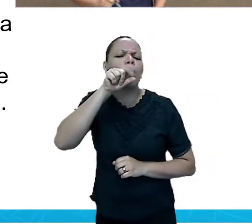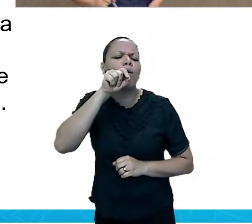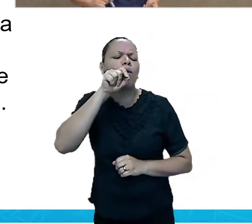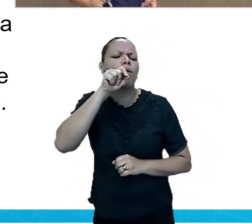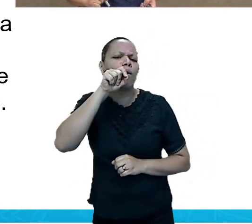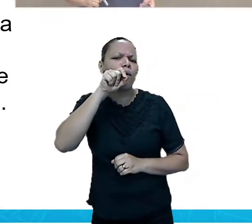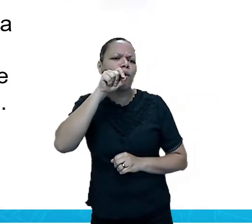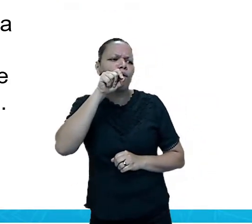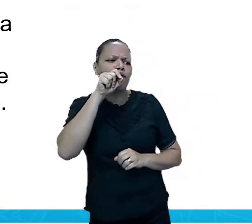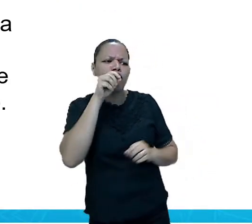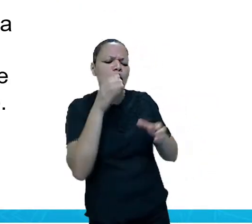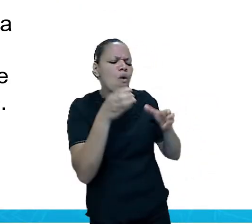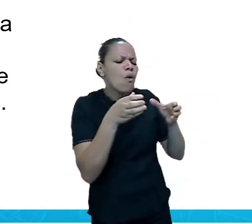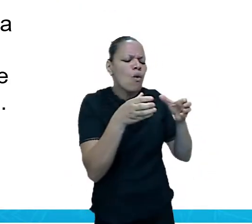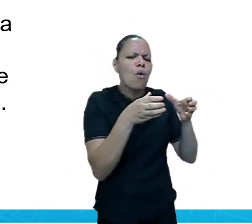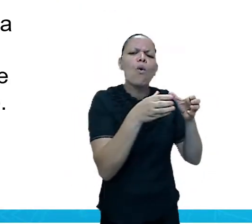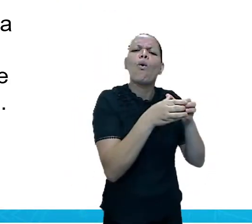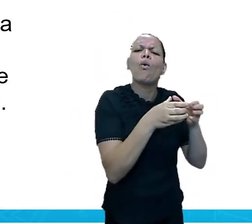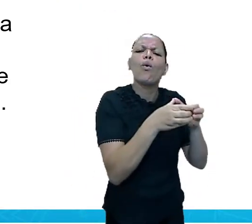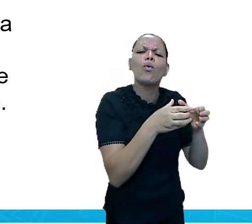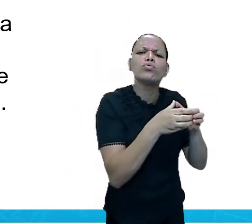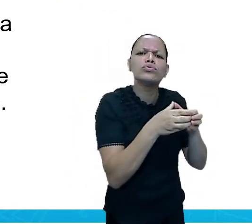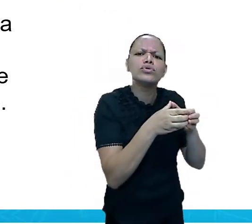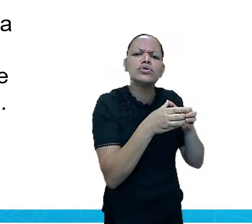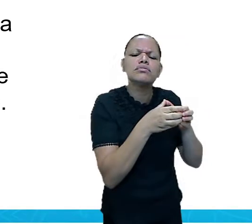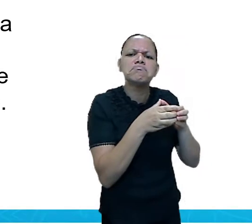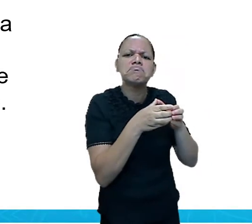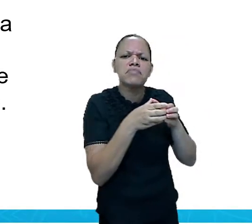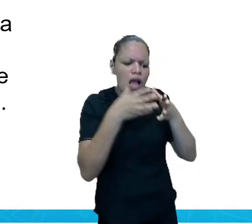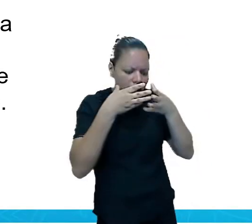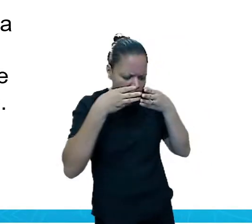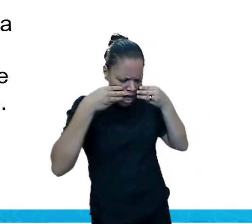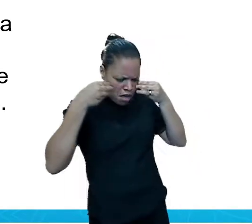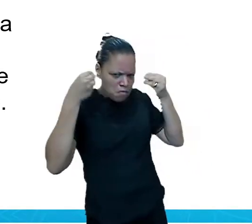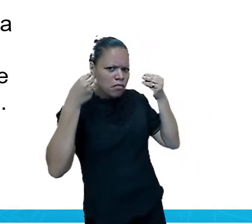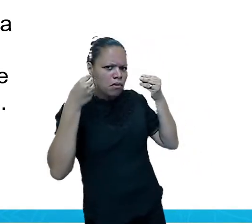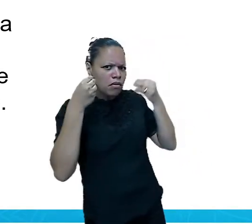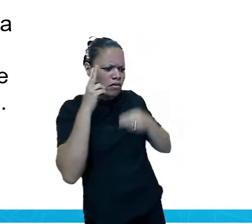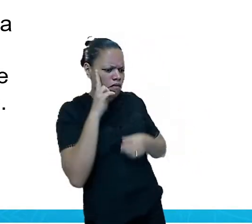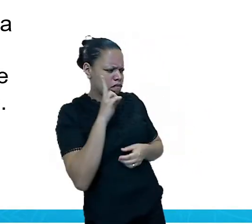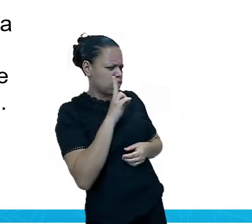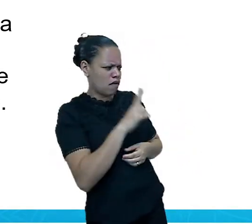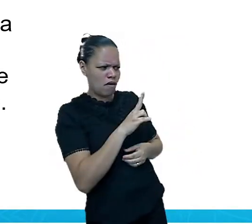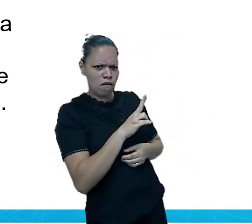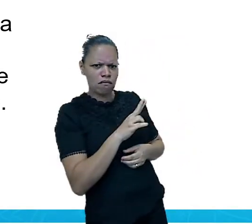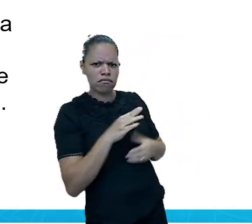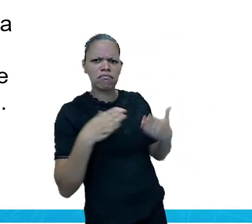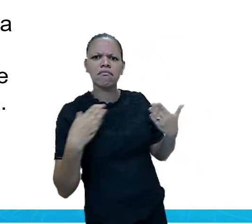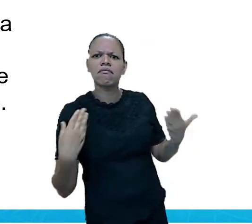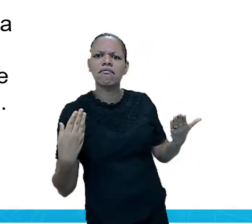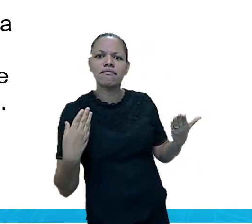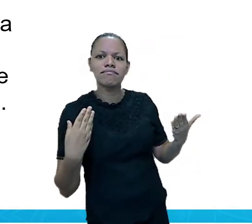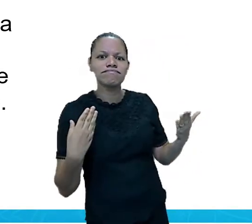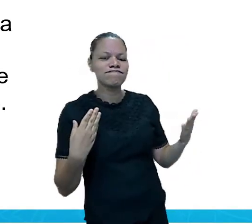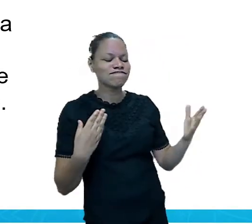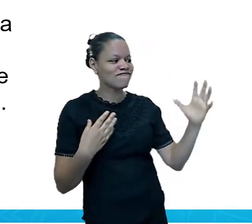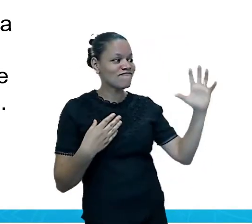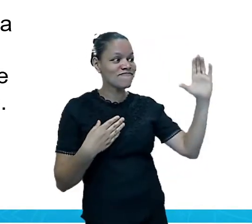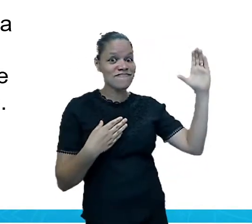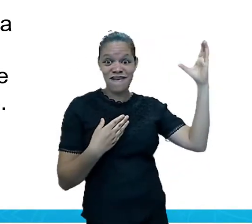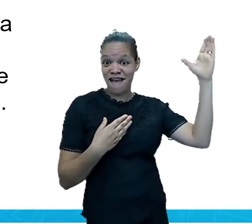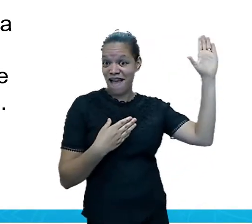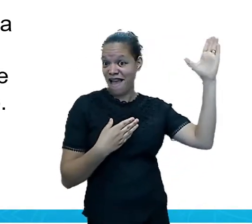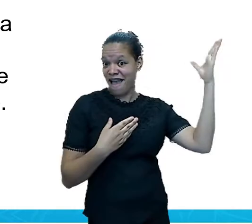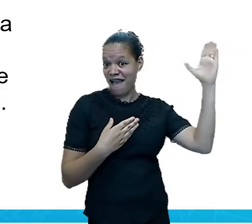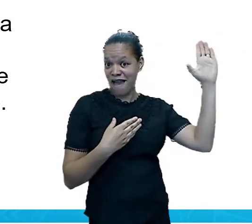raposa? Vamos lá? Pousado no galho de uma árvore. De onde que eu